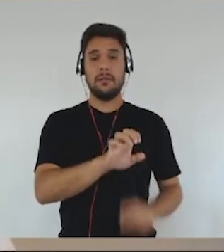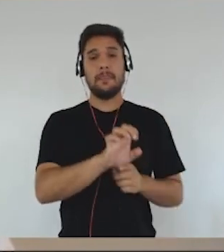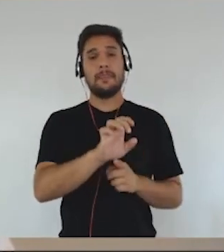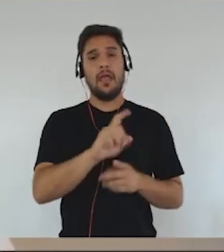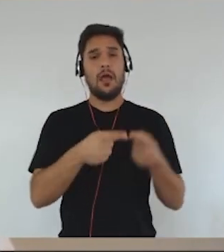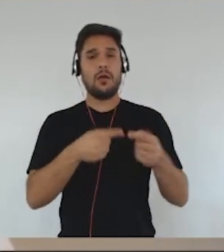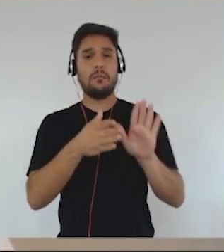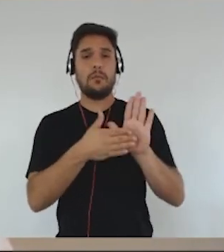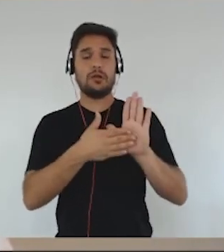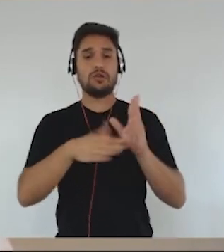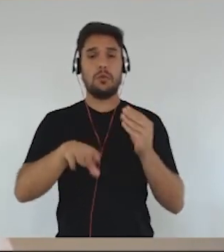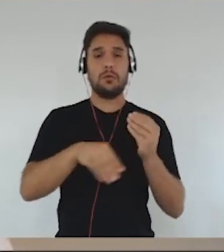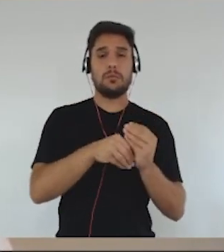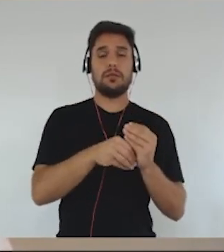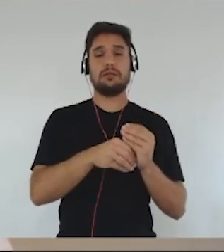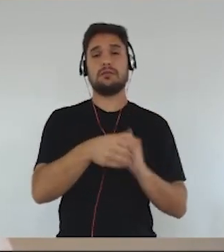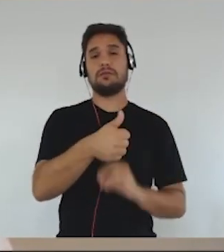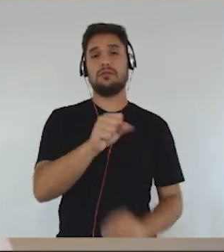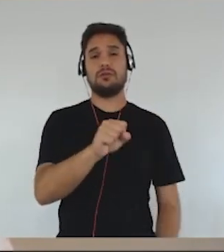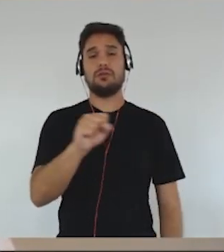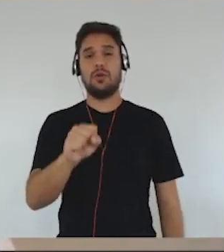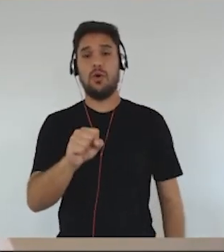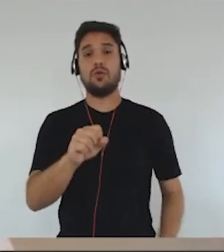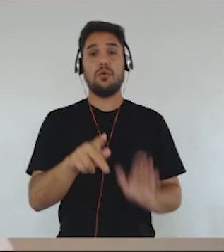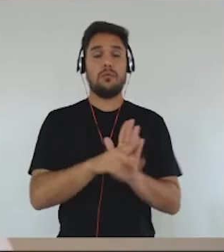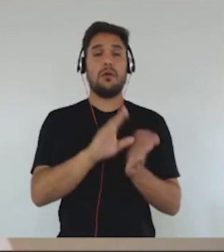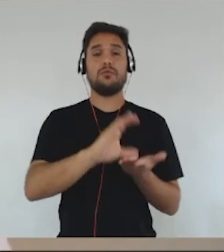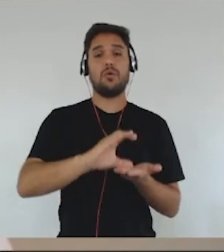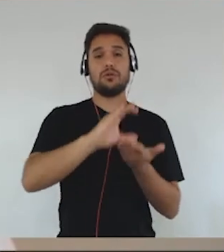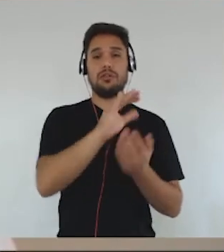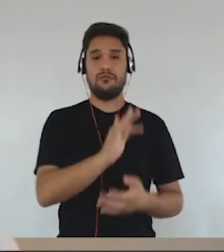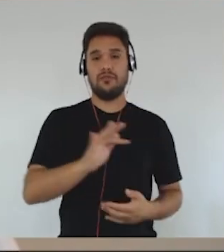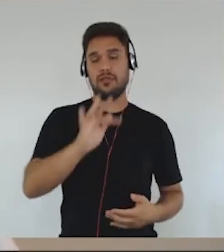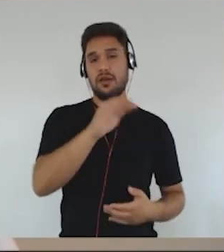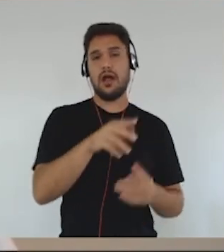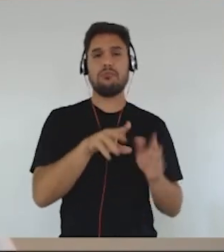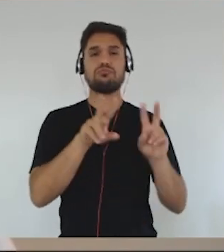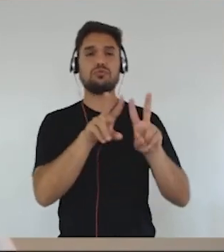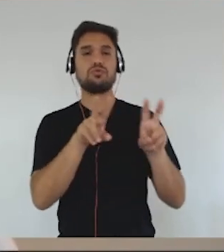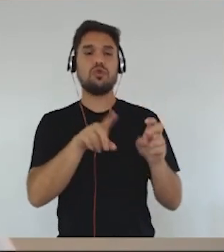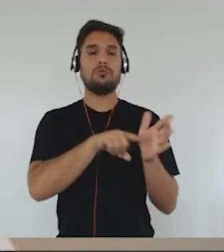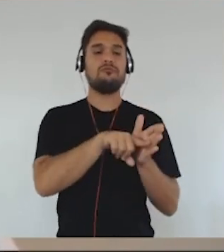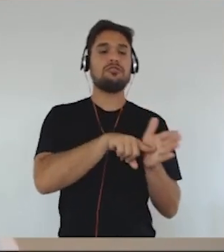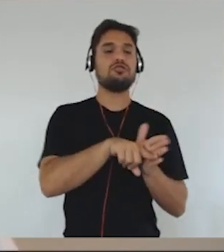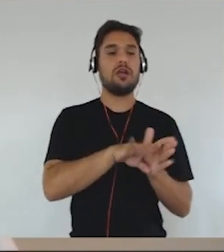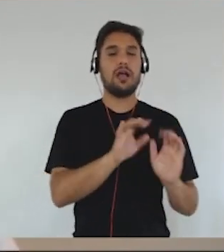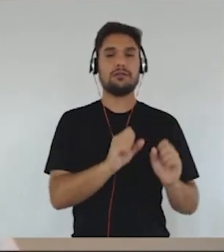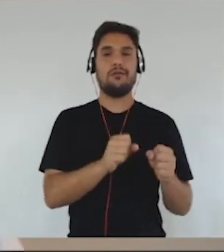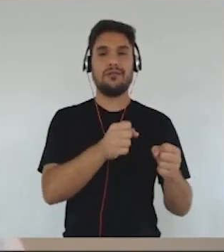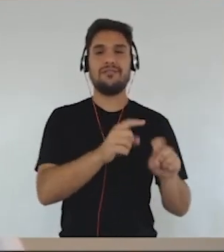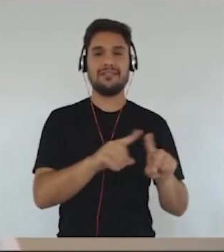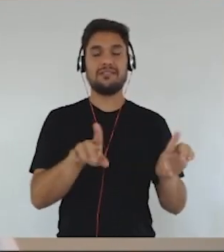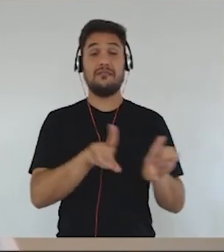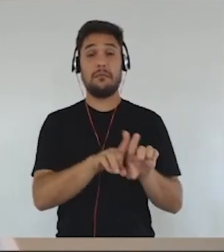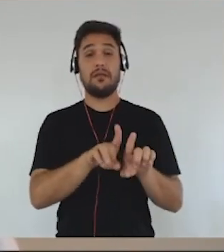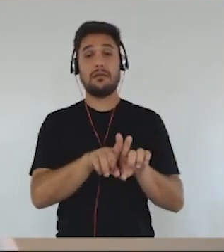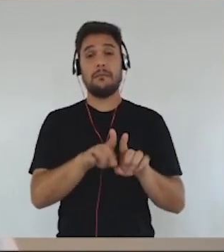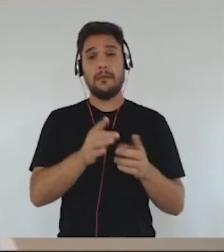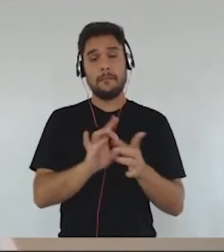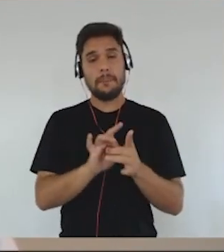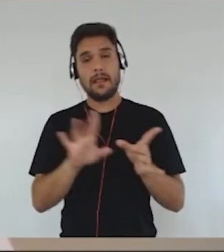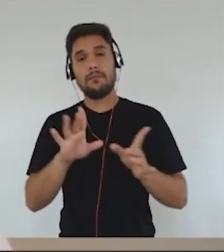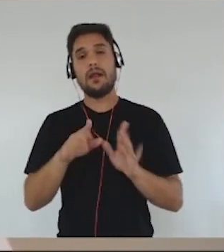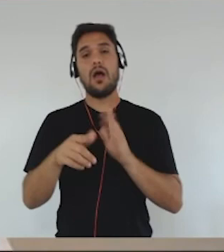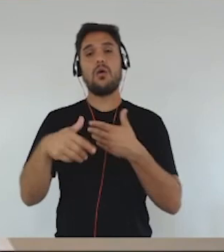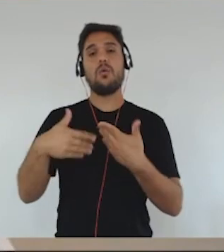de complementação do provimento 188 do Conselho Federal, que trata das investigações defensivas, para também dispor sobre o